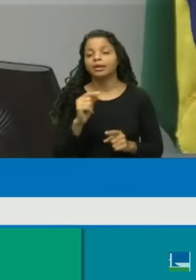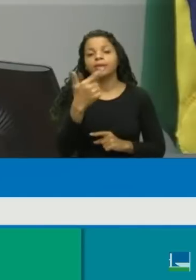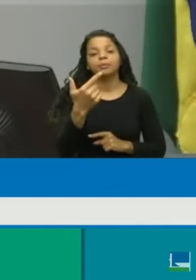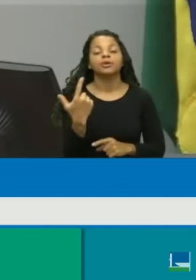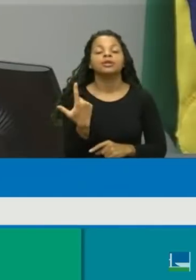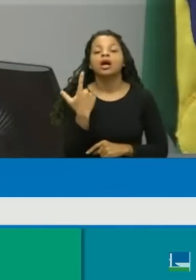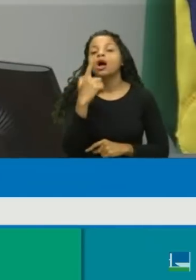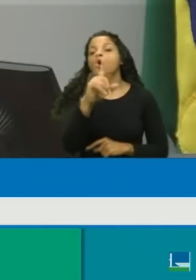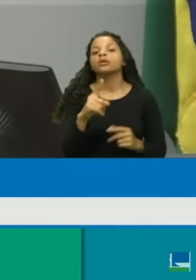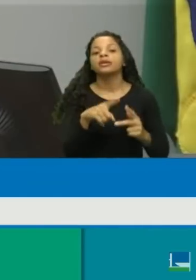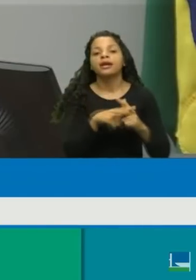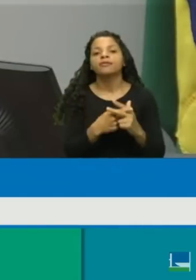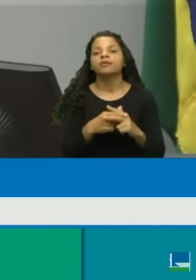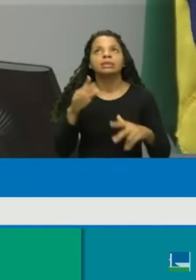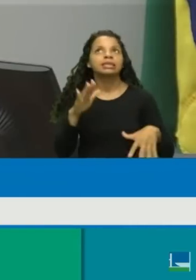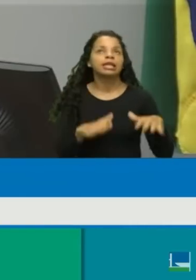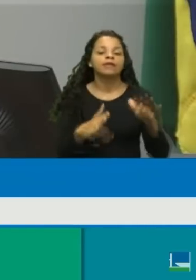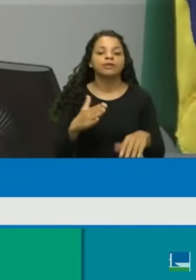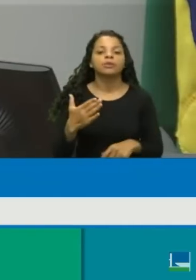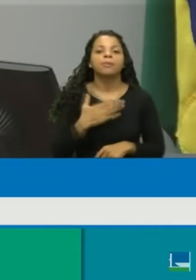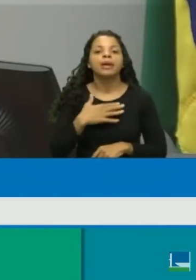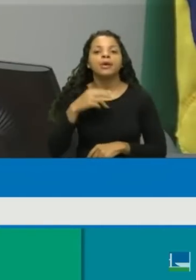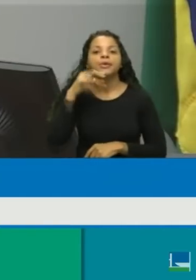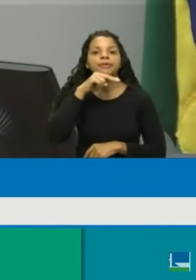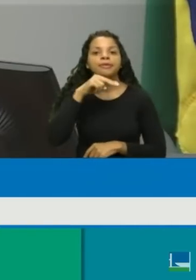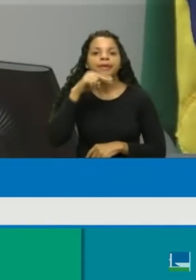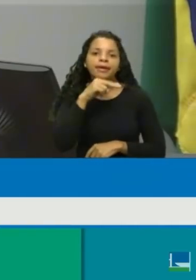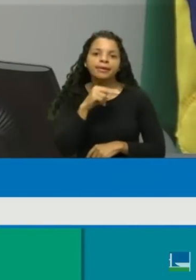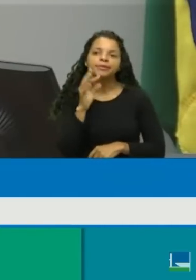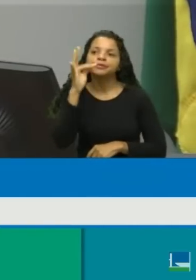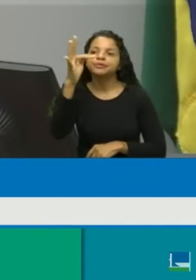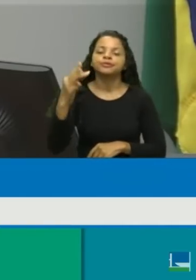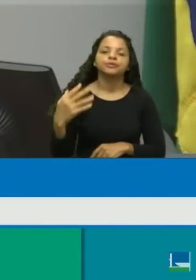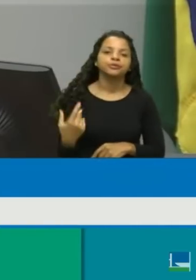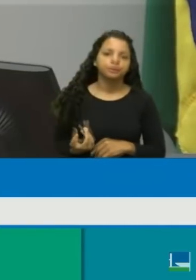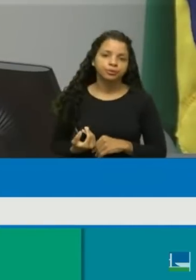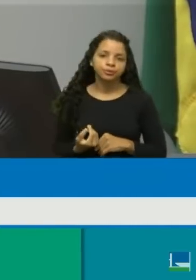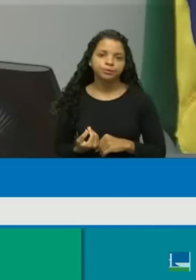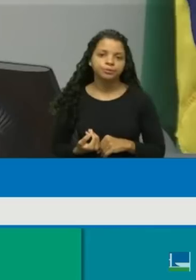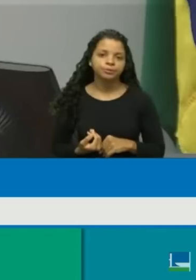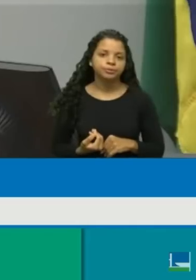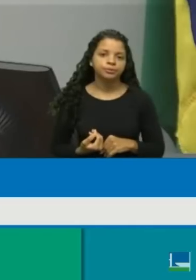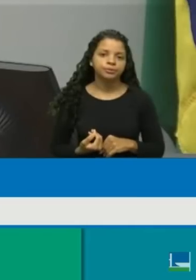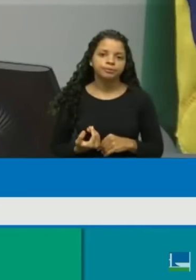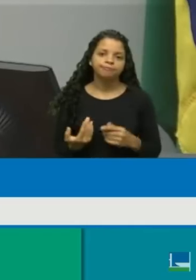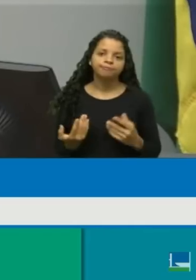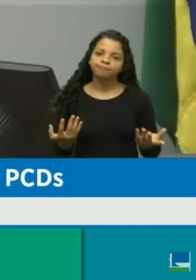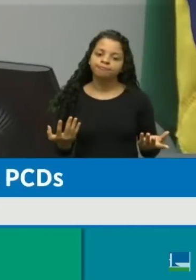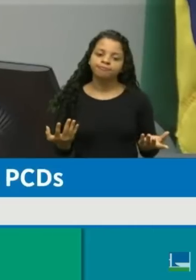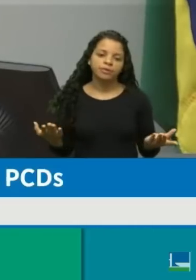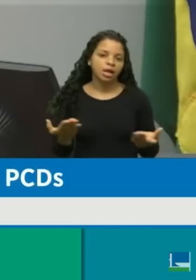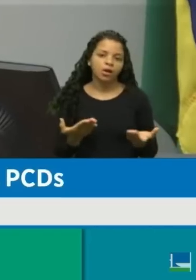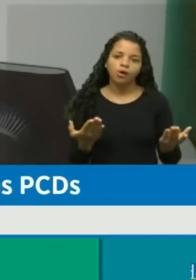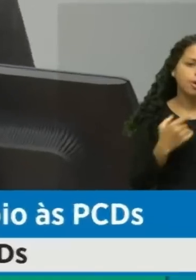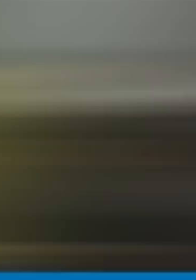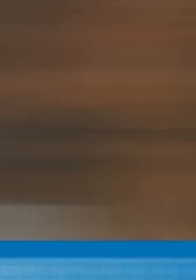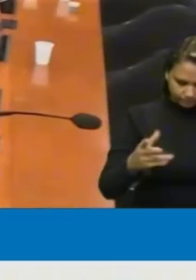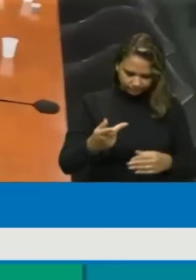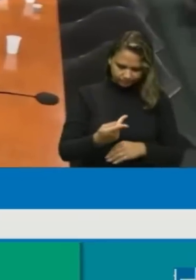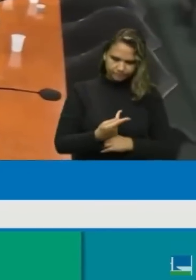talvez será na época do meu neto, se eu tiver neto. O que nós não podemos é deixar passar isso agora. Desculpe,